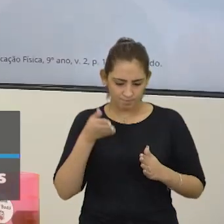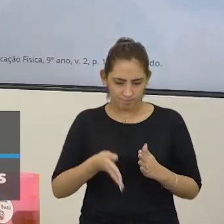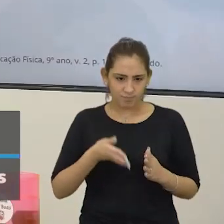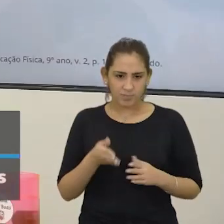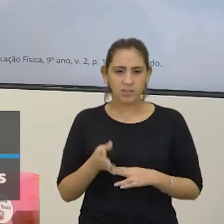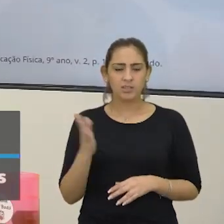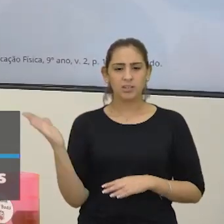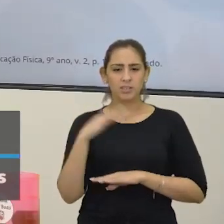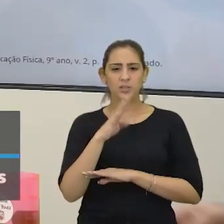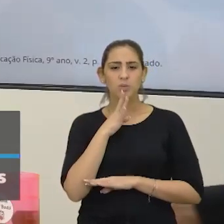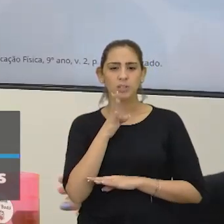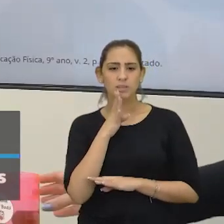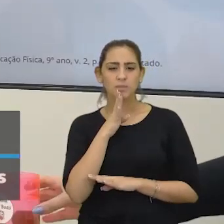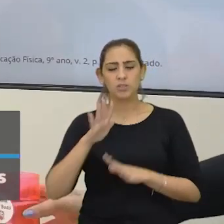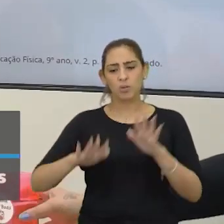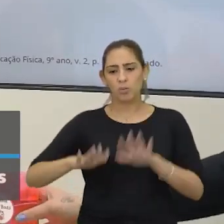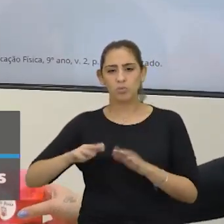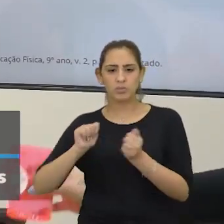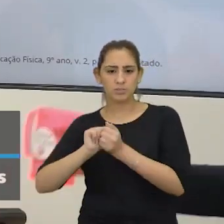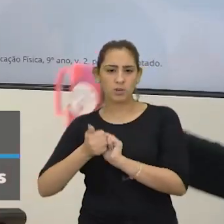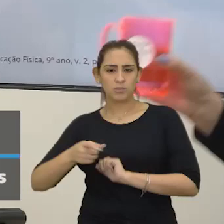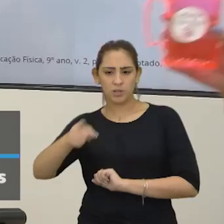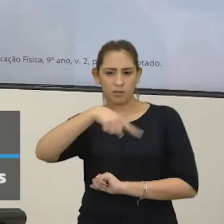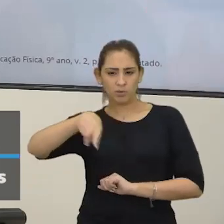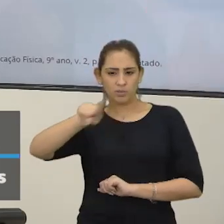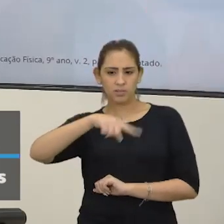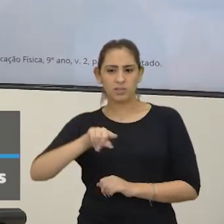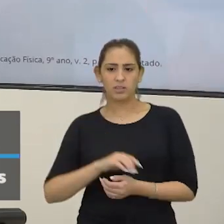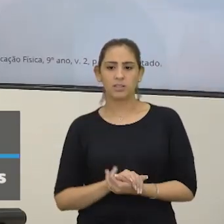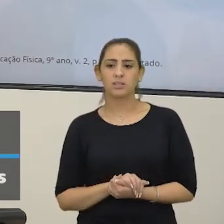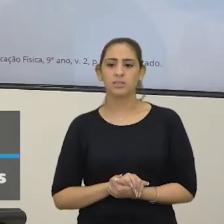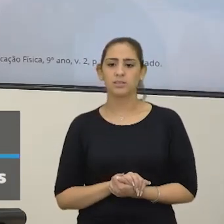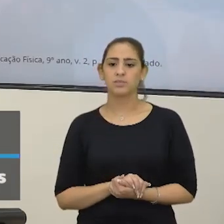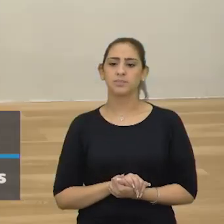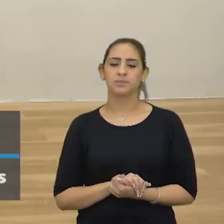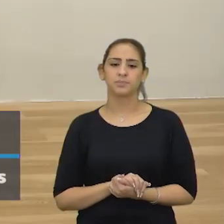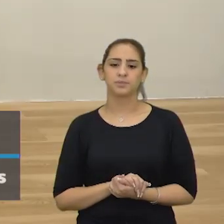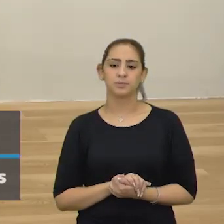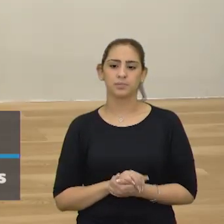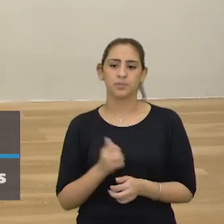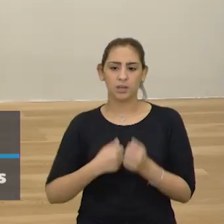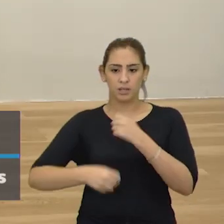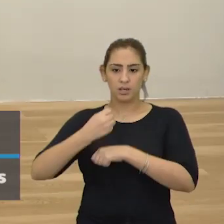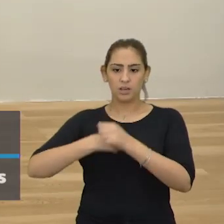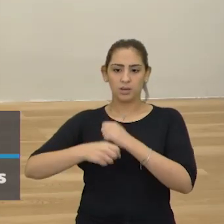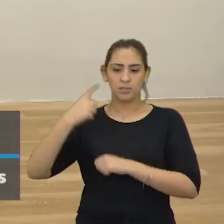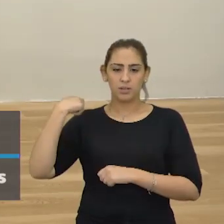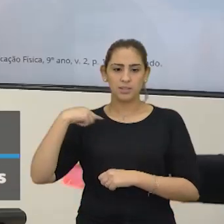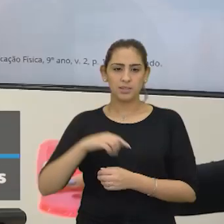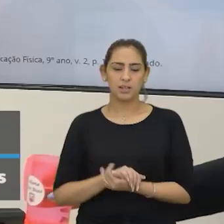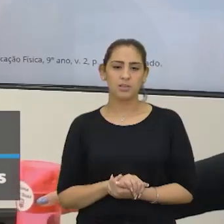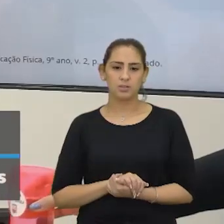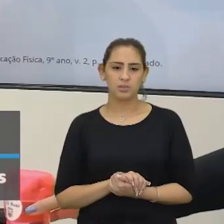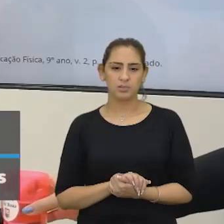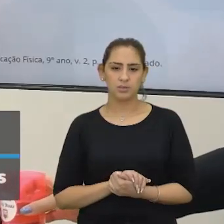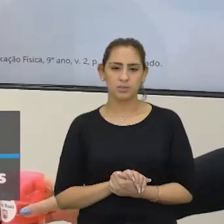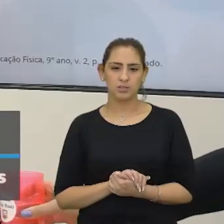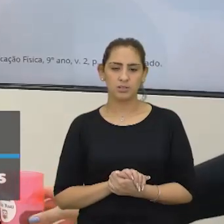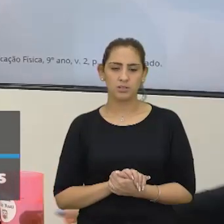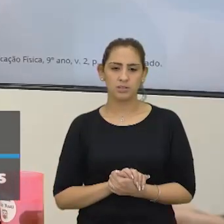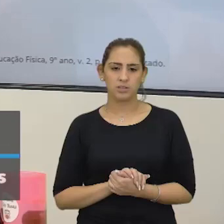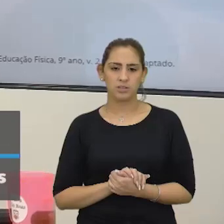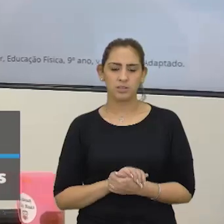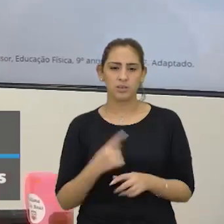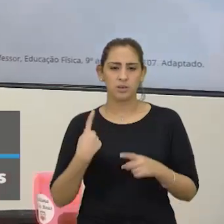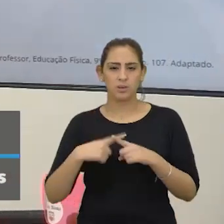trazendo conhecimento de alguns esportes para vocês, porque antigamente a gente tinha ano passado, não foi, Juliana? Nós tínhamos algumas perguntas, mas